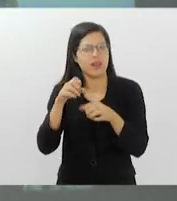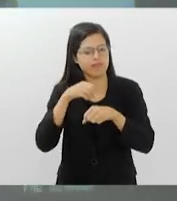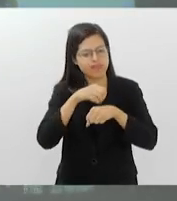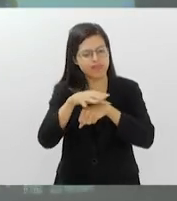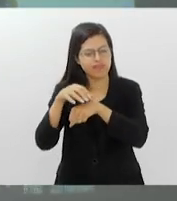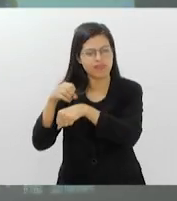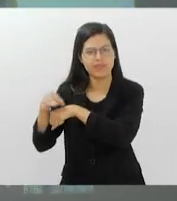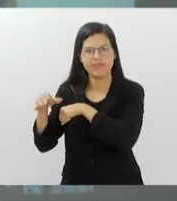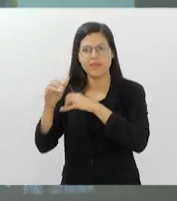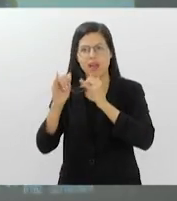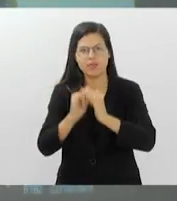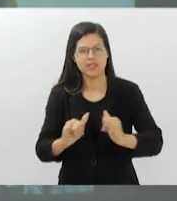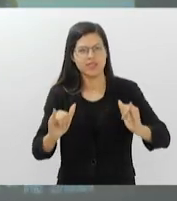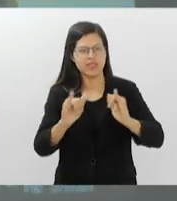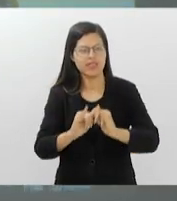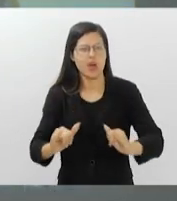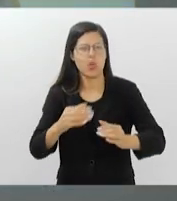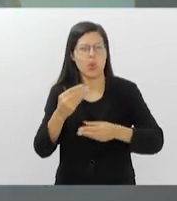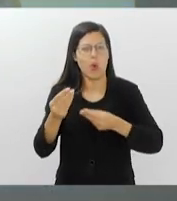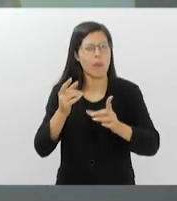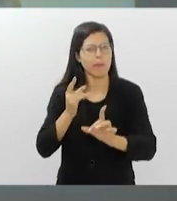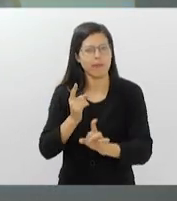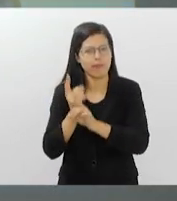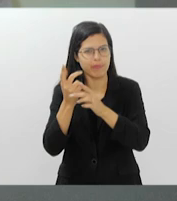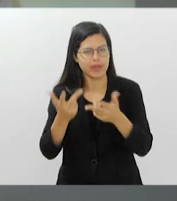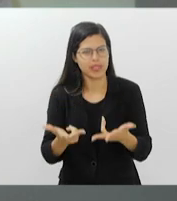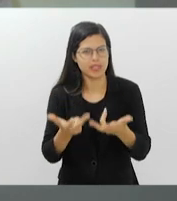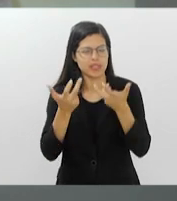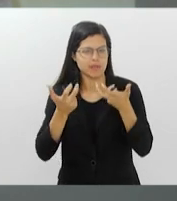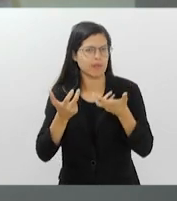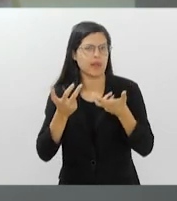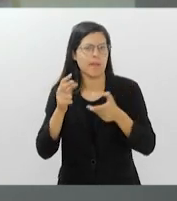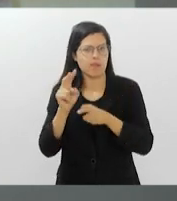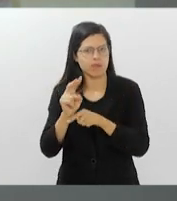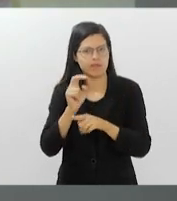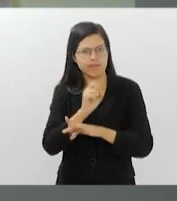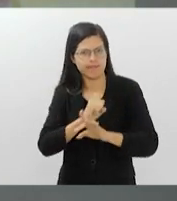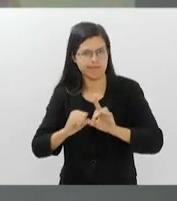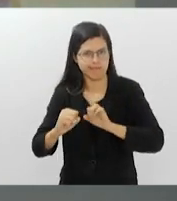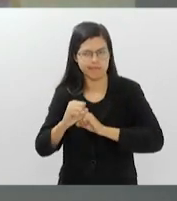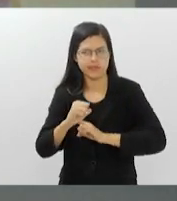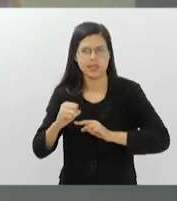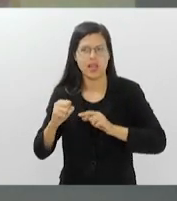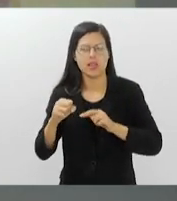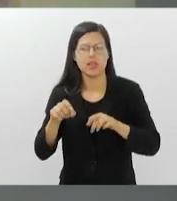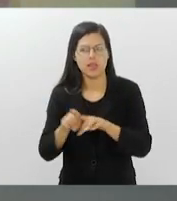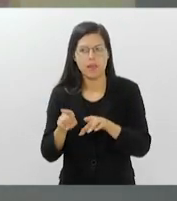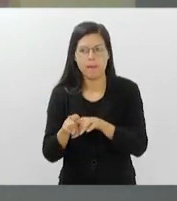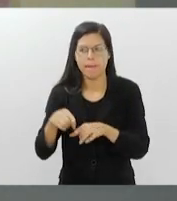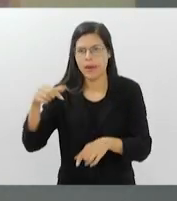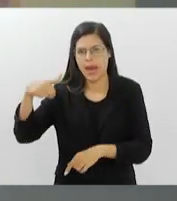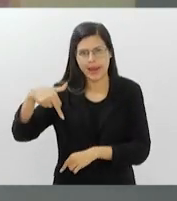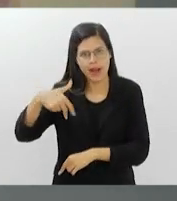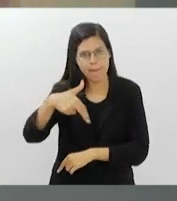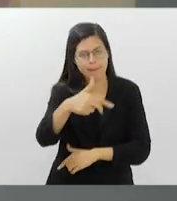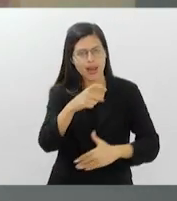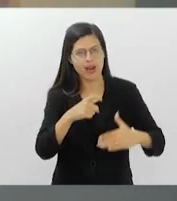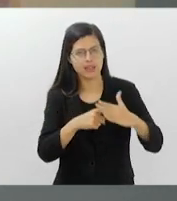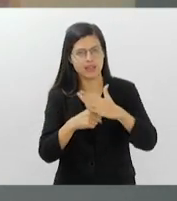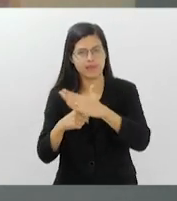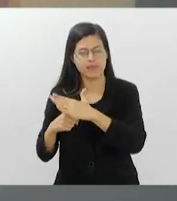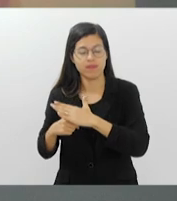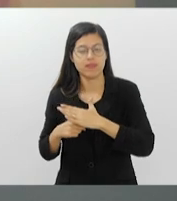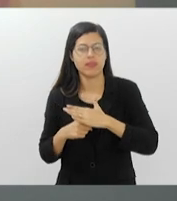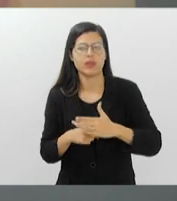sobre os sinais e sintomas sobre proteção social enfim eh as caminhadas nas feiras os grupos com os jovens o